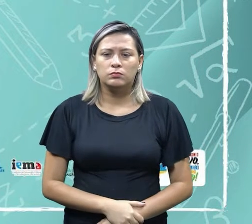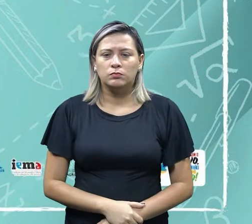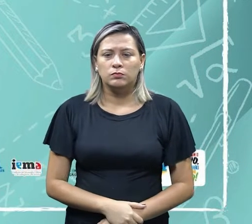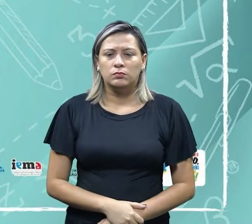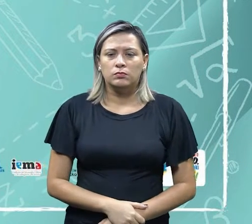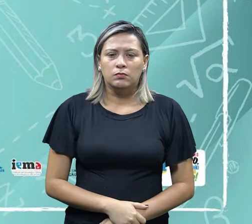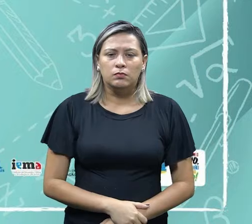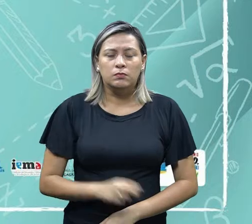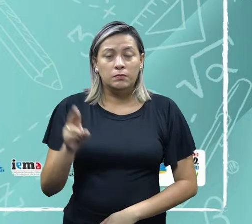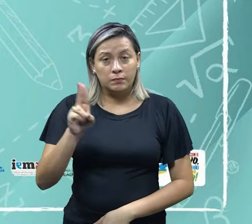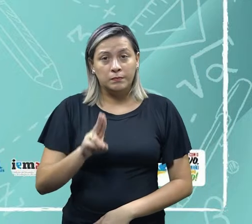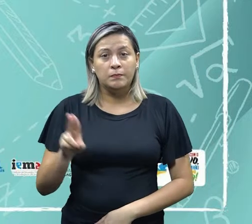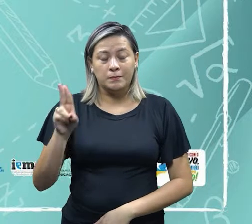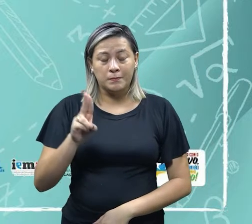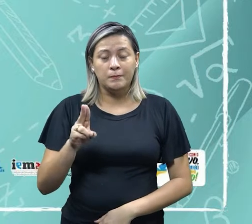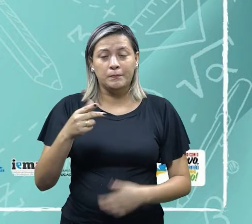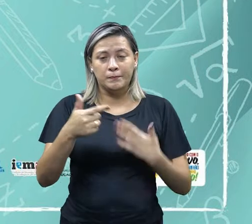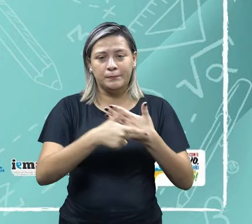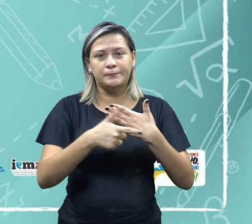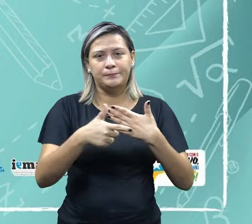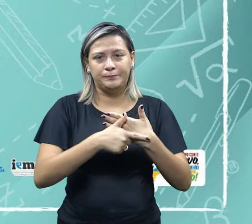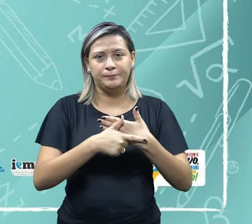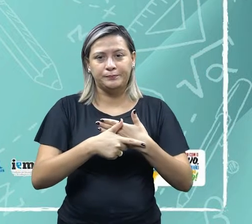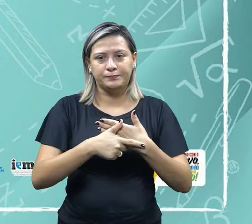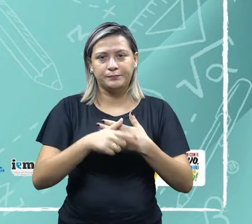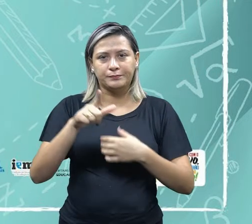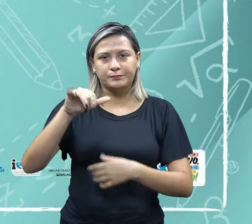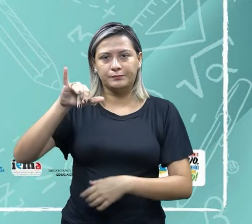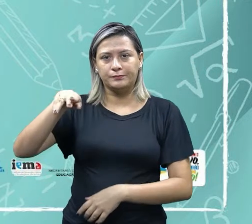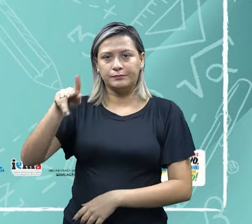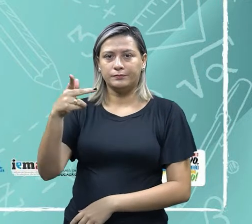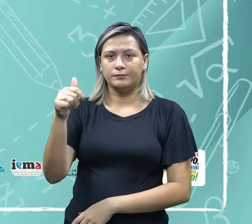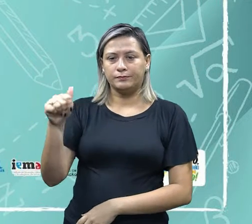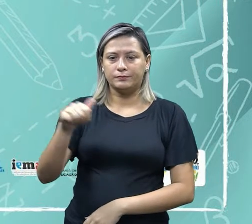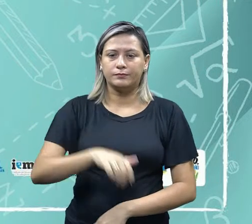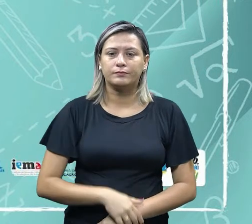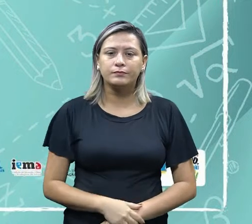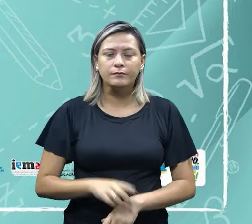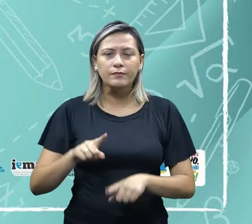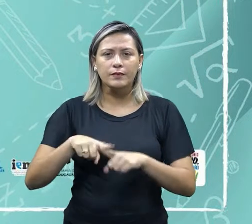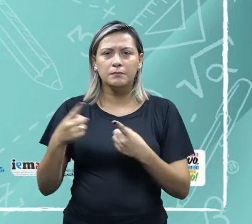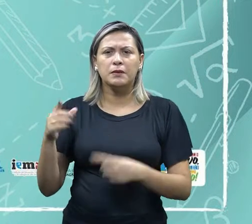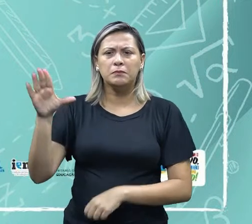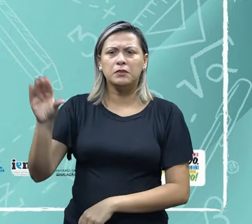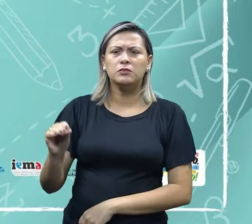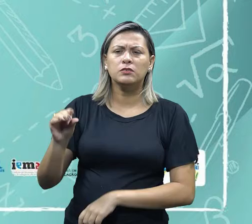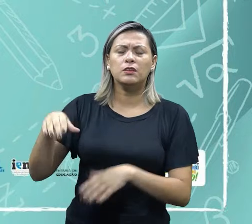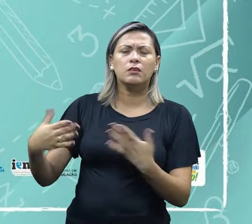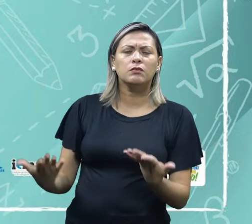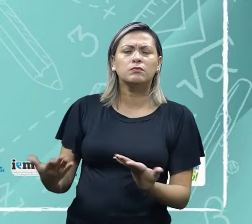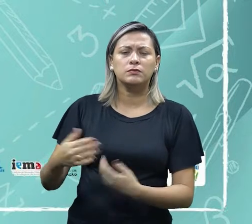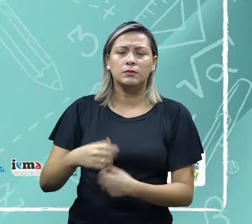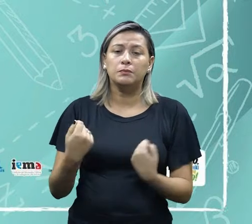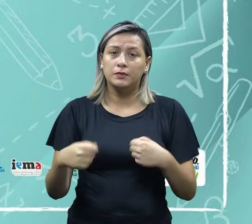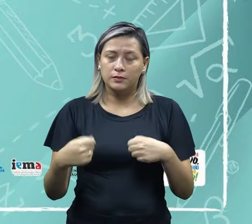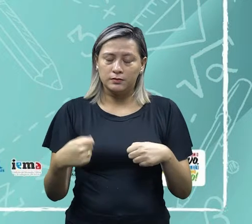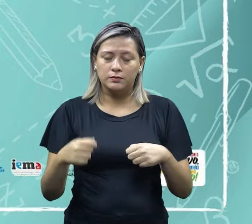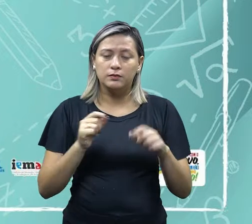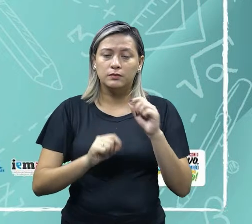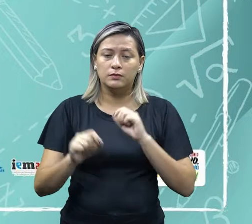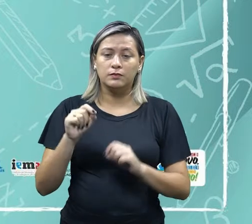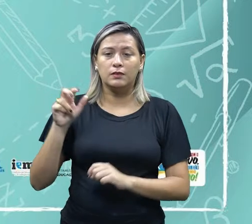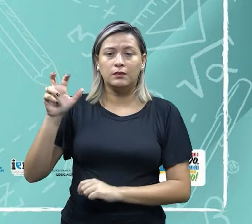trabalhar com a linha, com a função linha, nesse caso. E para desacionar, é automático? Não, você